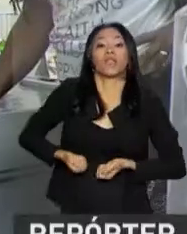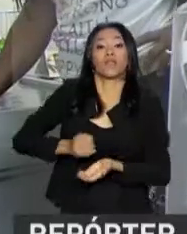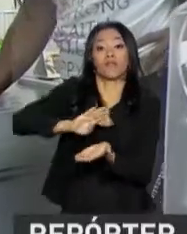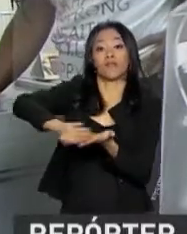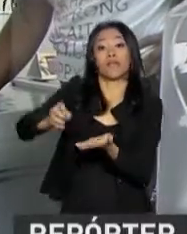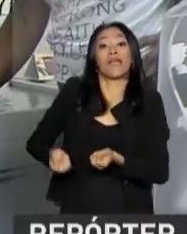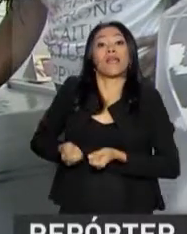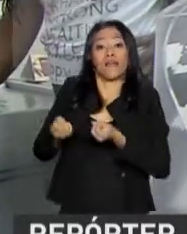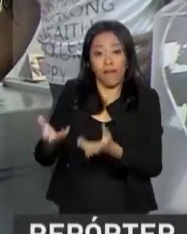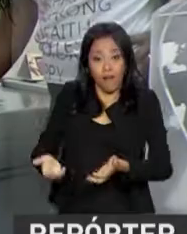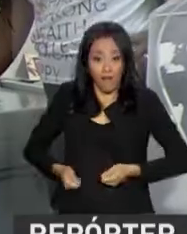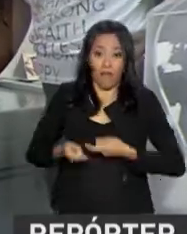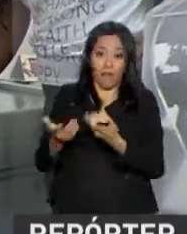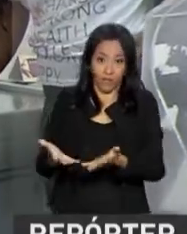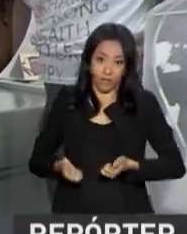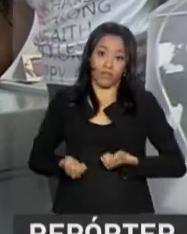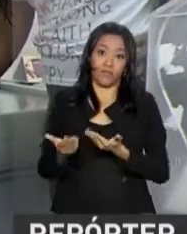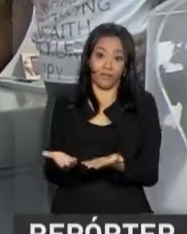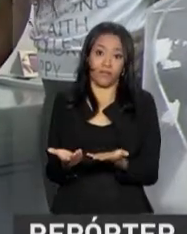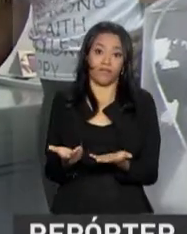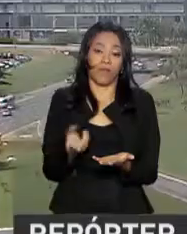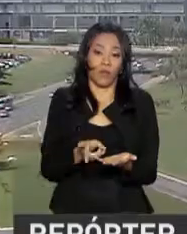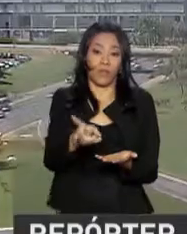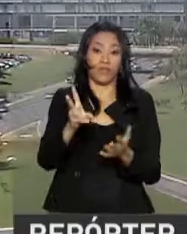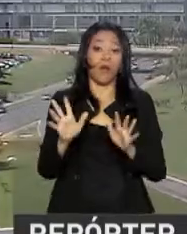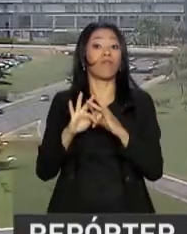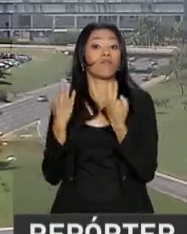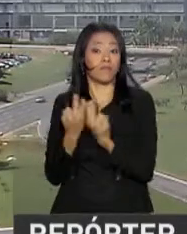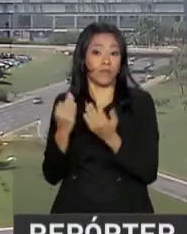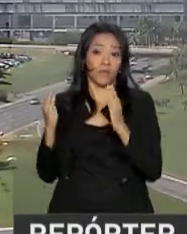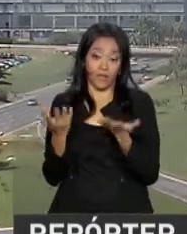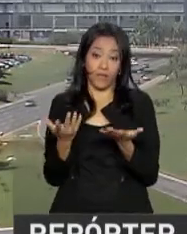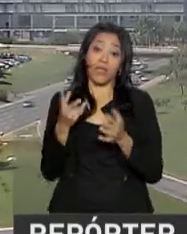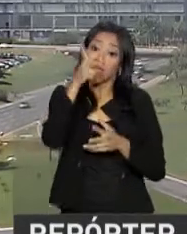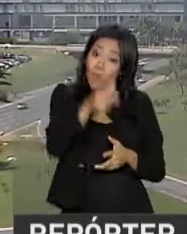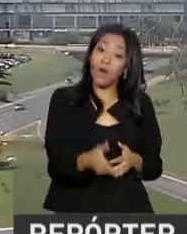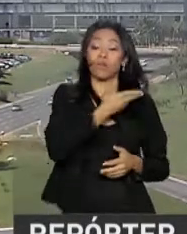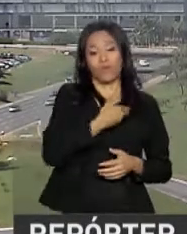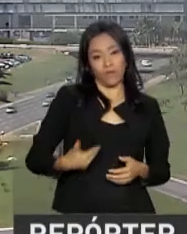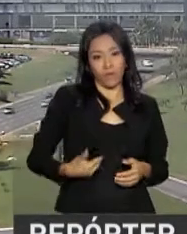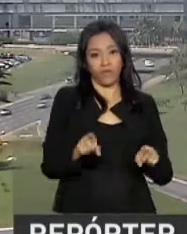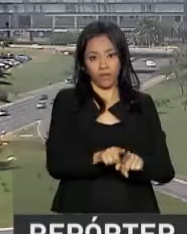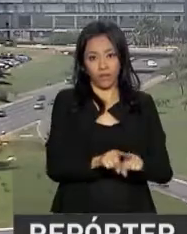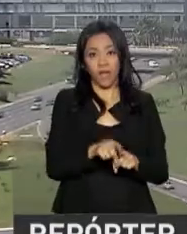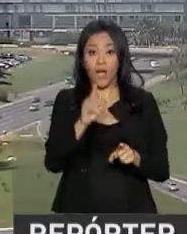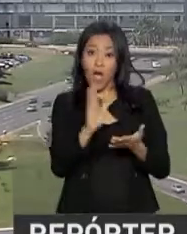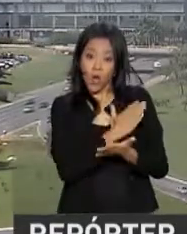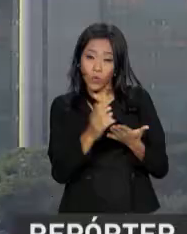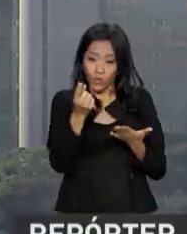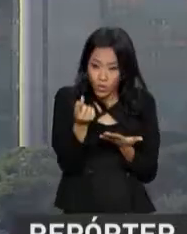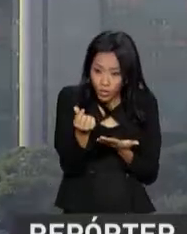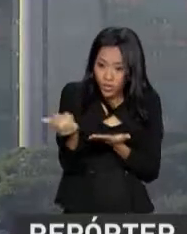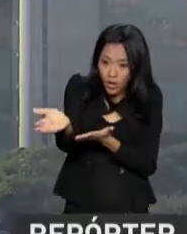o que vai ser gasto para deixar o lar em funcionamento. Com as contas do governo é o mesmo. Como algumas receitas